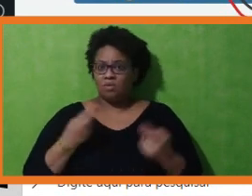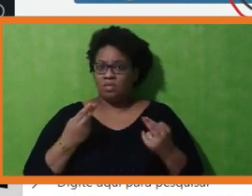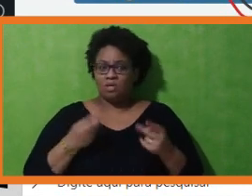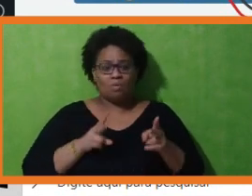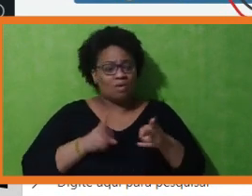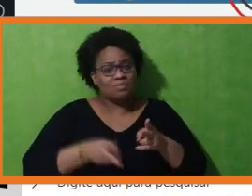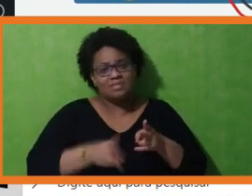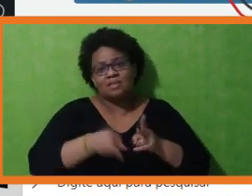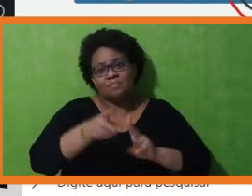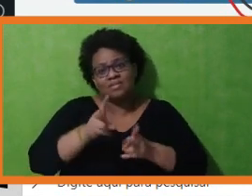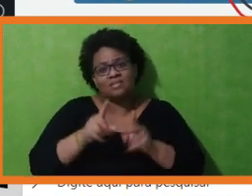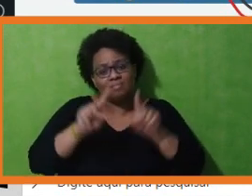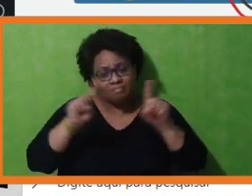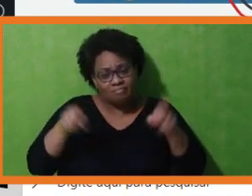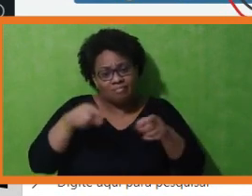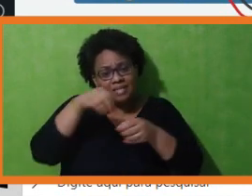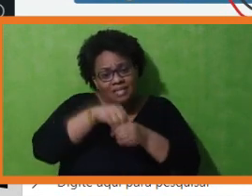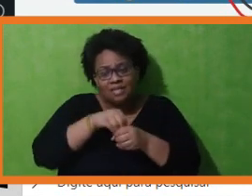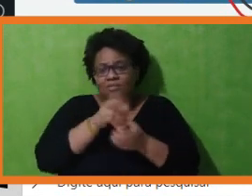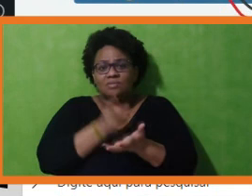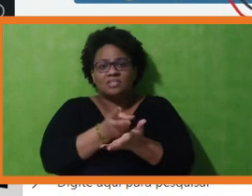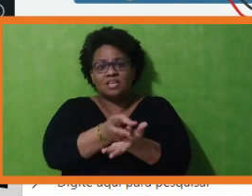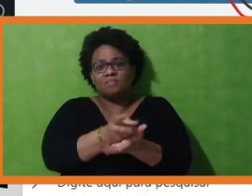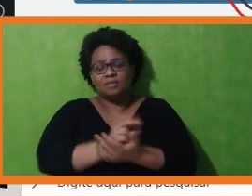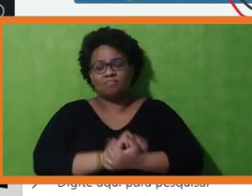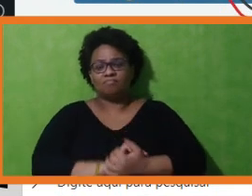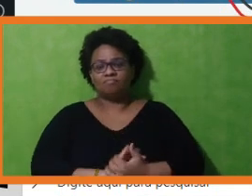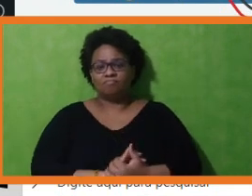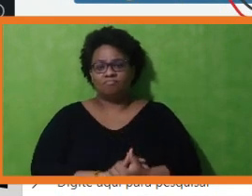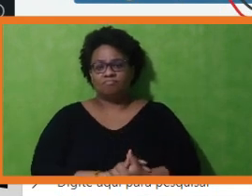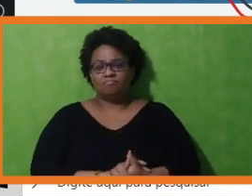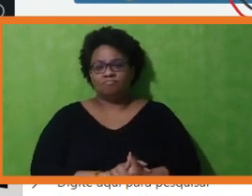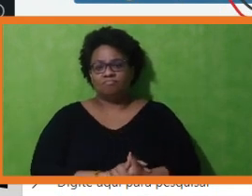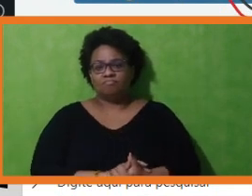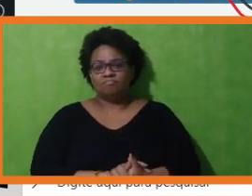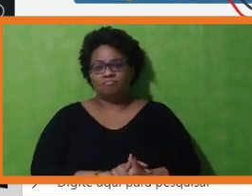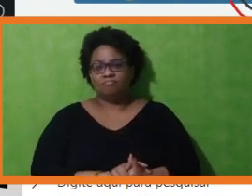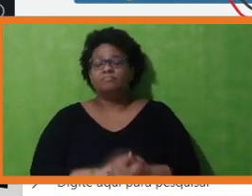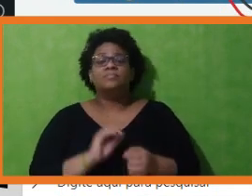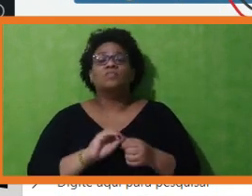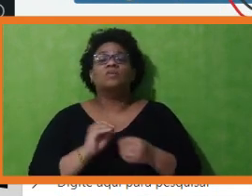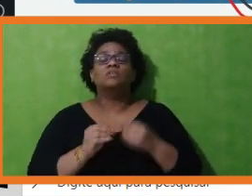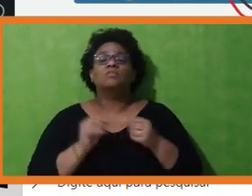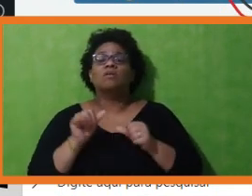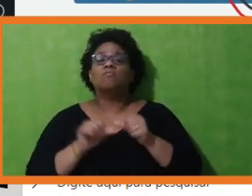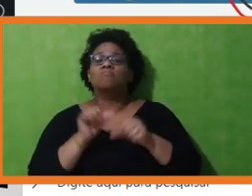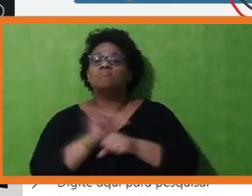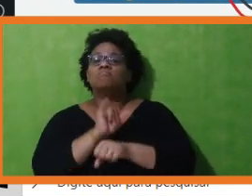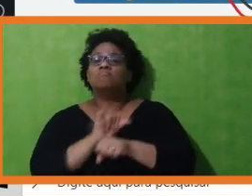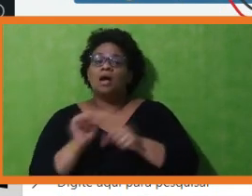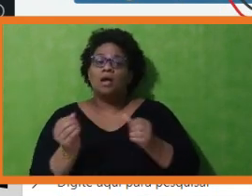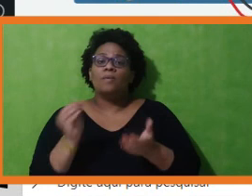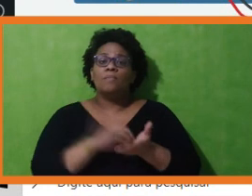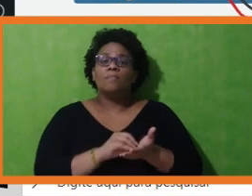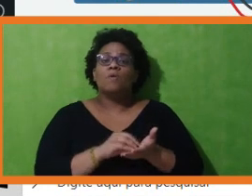outro valor, ele vai ser igual a 1 para sempre. Ele vai ficar dentro desse enquanto para sempre. Então, ao invés disso, o que é que eu coloco? Eu coloco o